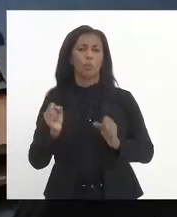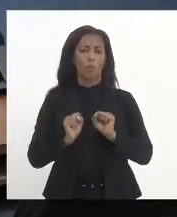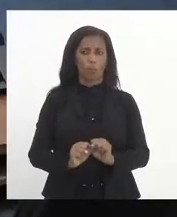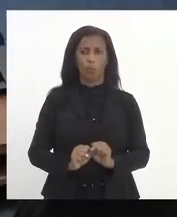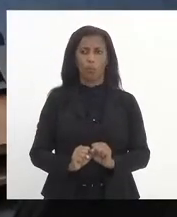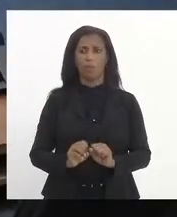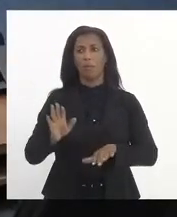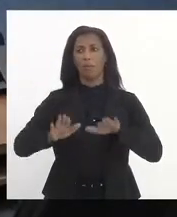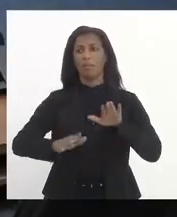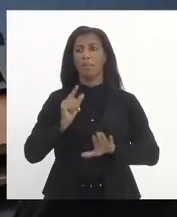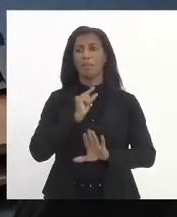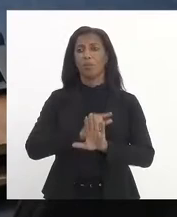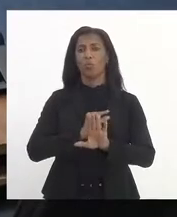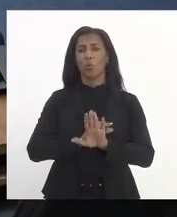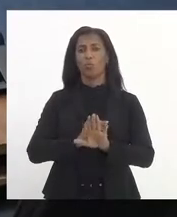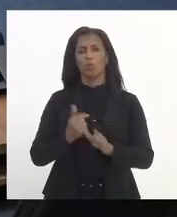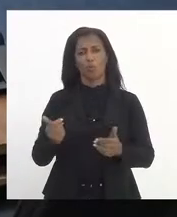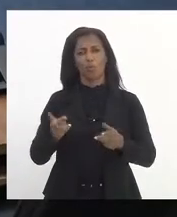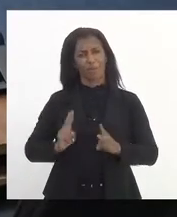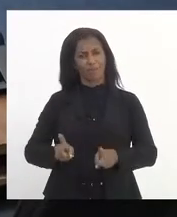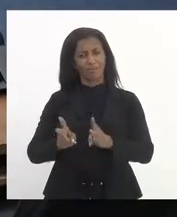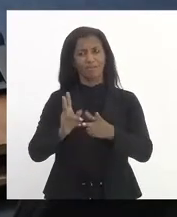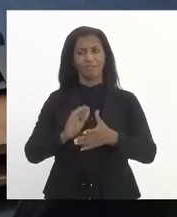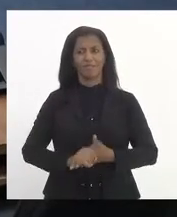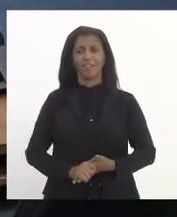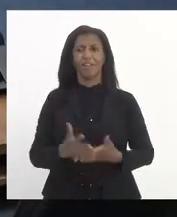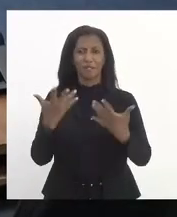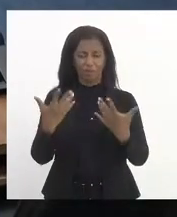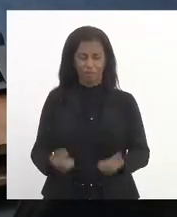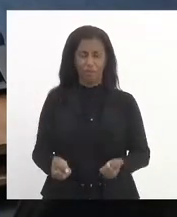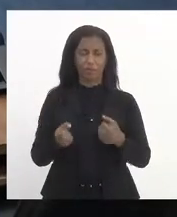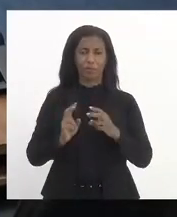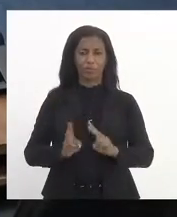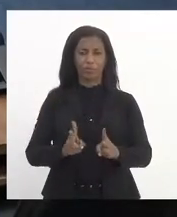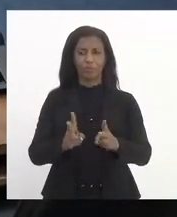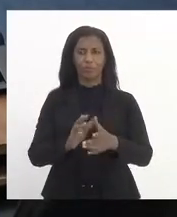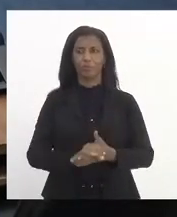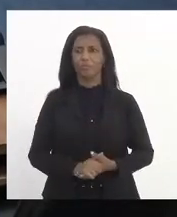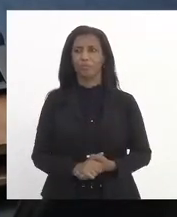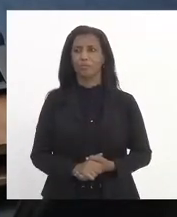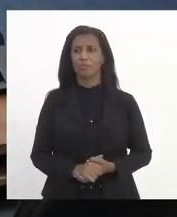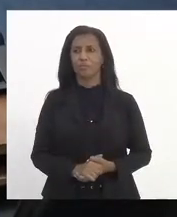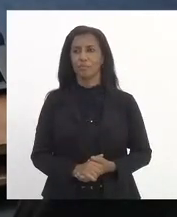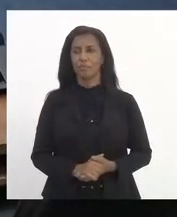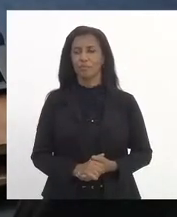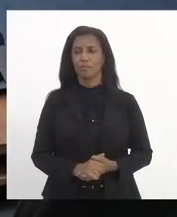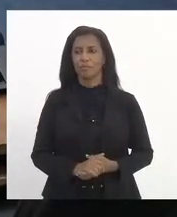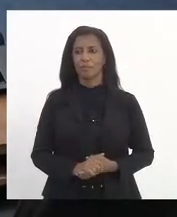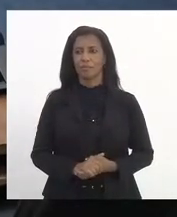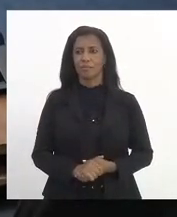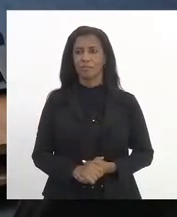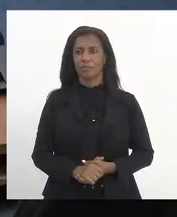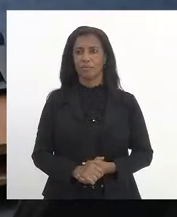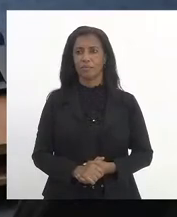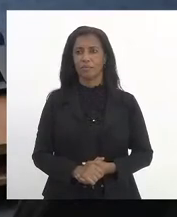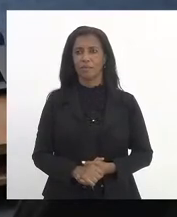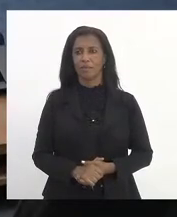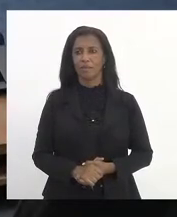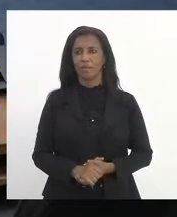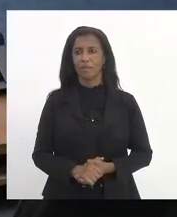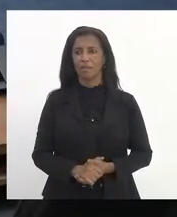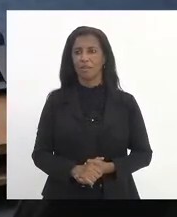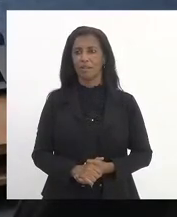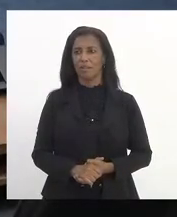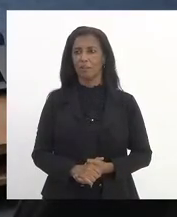do autor e do... Ah, o autor vai botar para andar, não vai? Vamos colocar para andar. Não, mas semana que vem pode vir em segunda discussão, sem problema. Tá, mas tá bom. Mas eu gostaria,